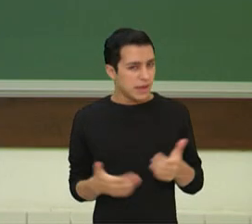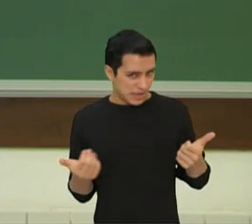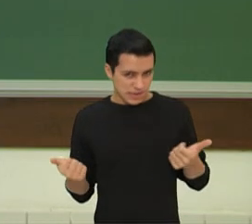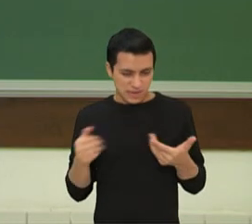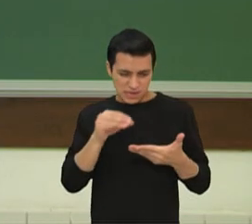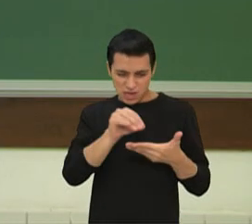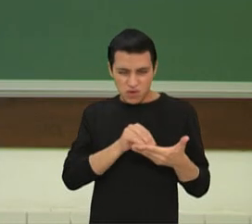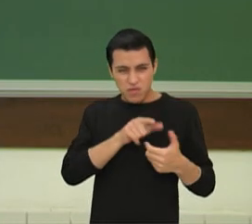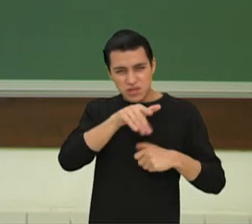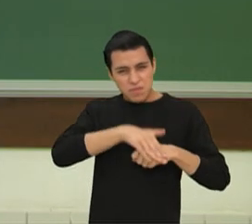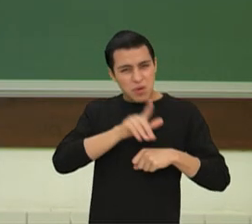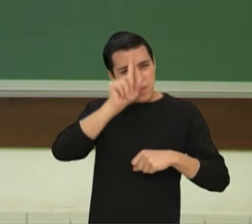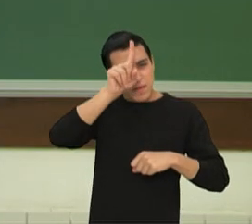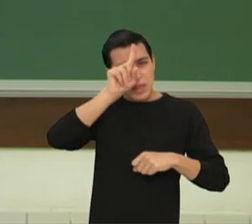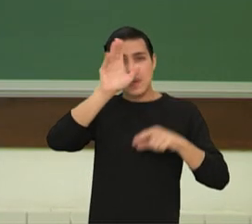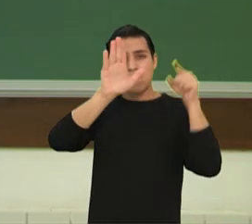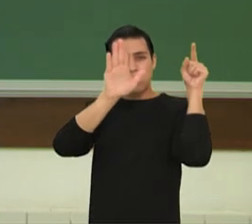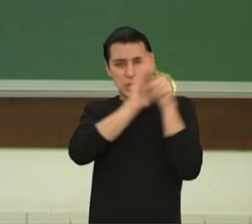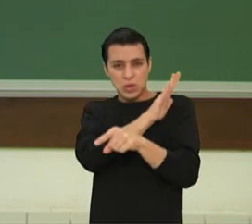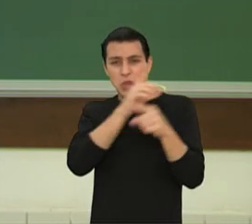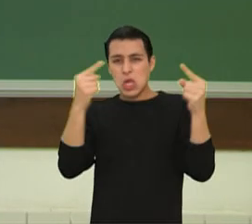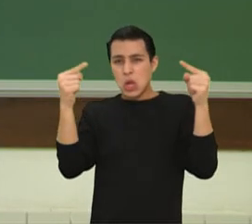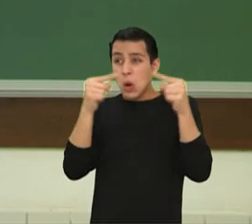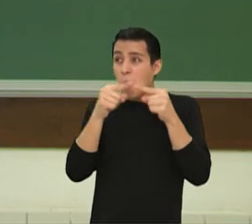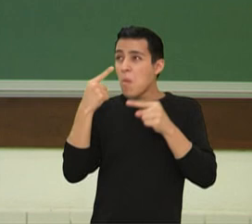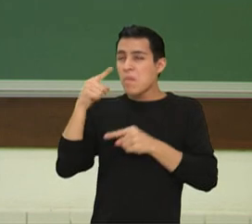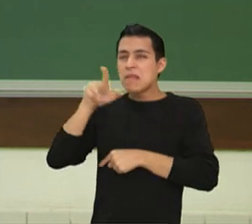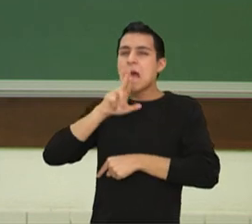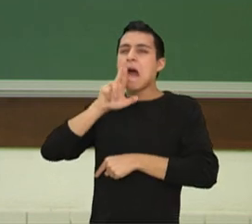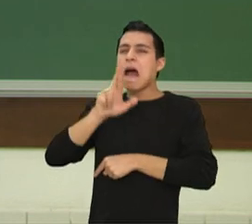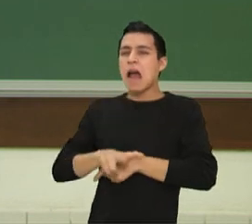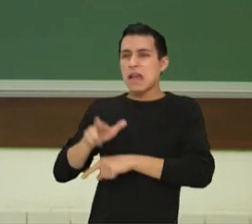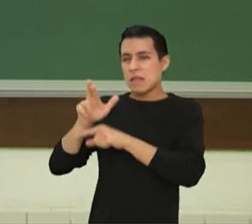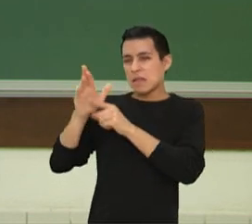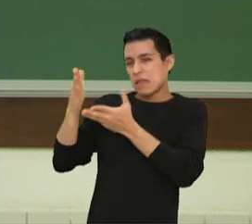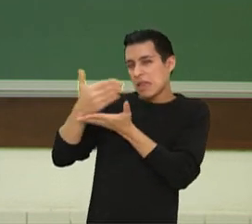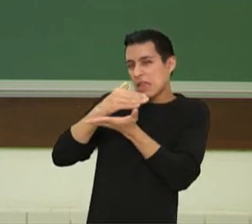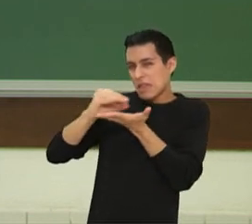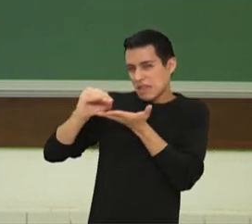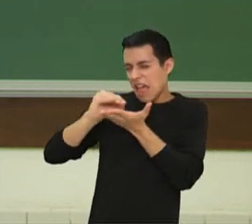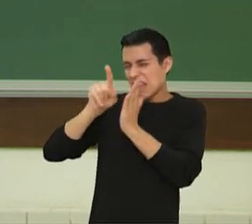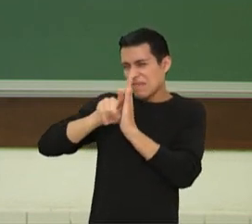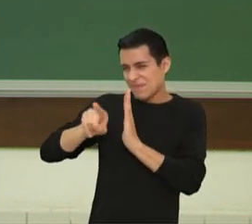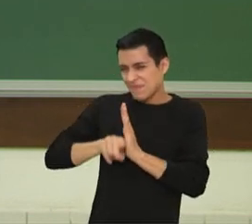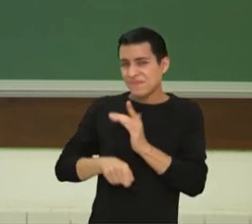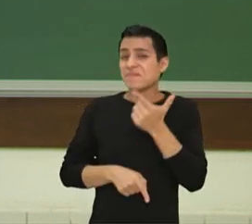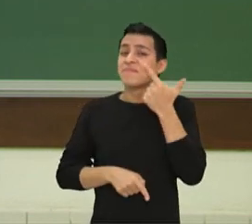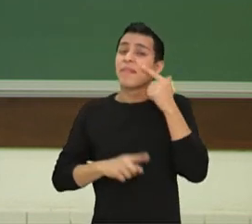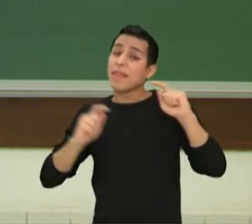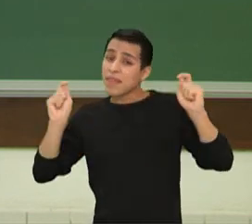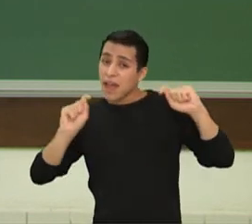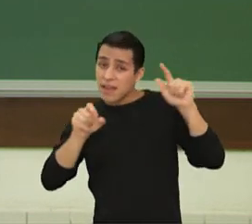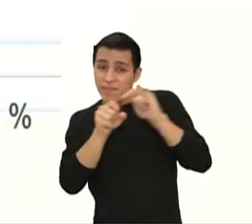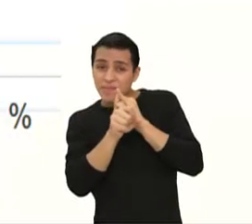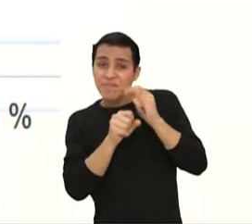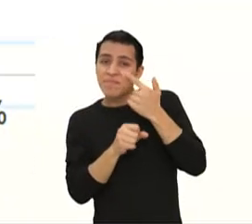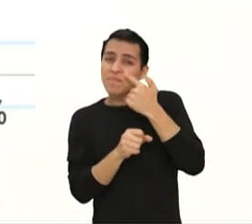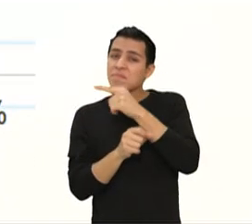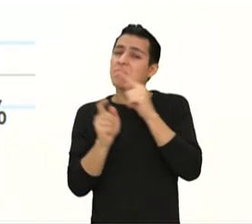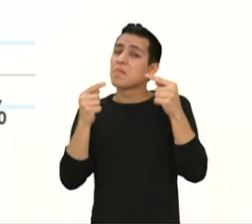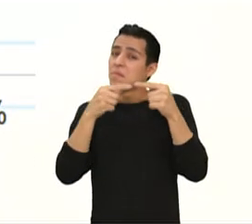anotou, formulou aí a pergunta que poderia compor essa enquete? Confira aqui algumas possibilidades.